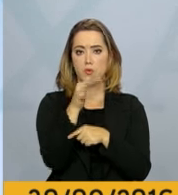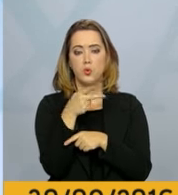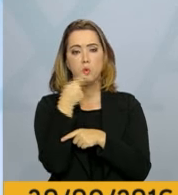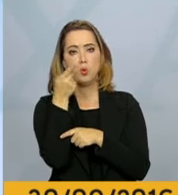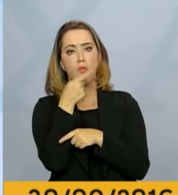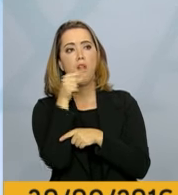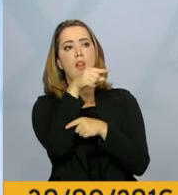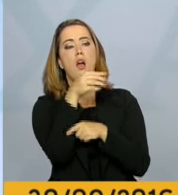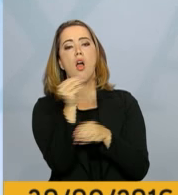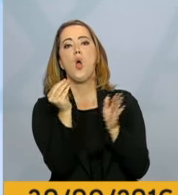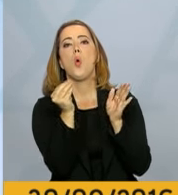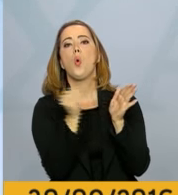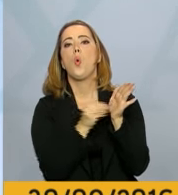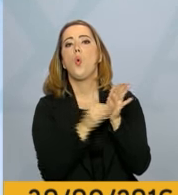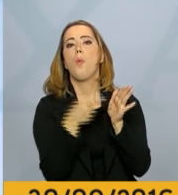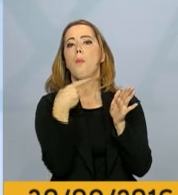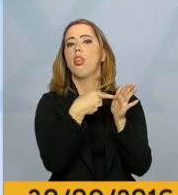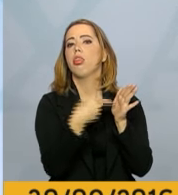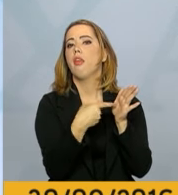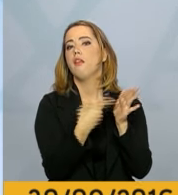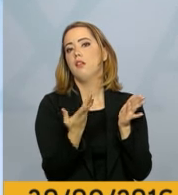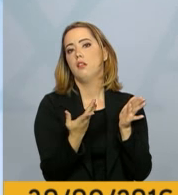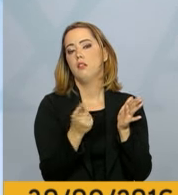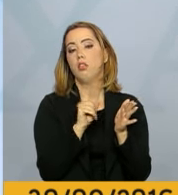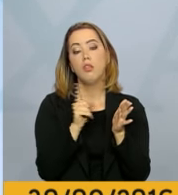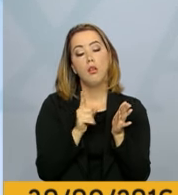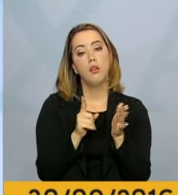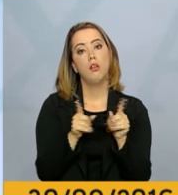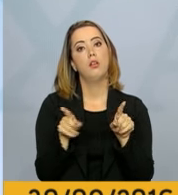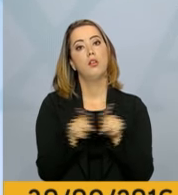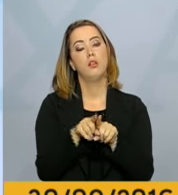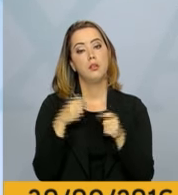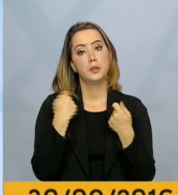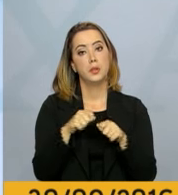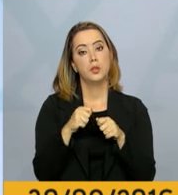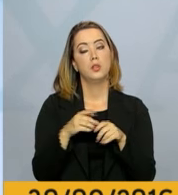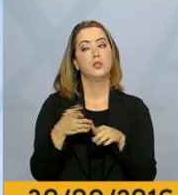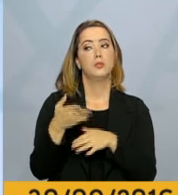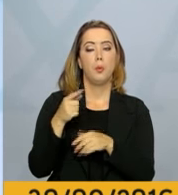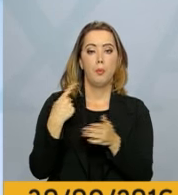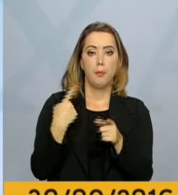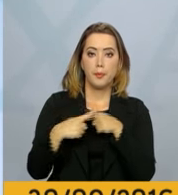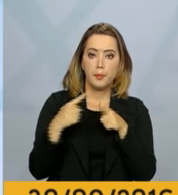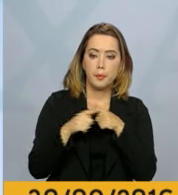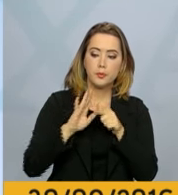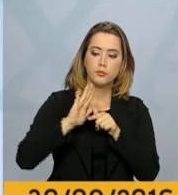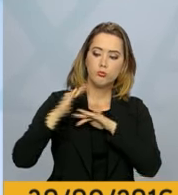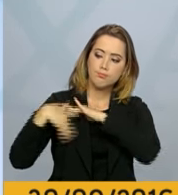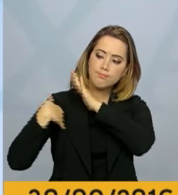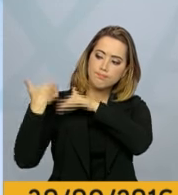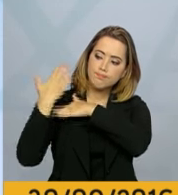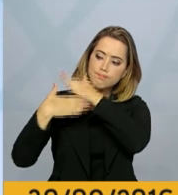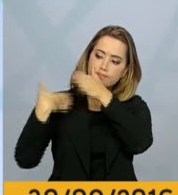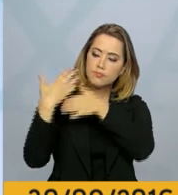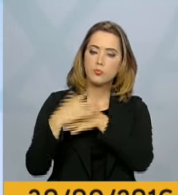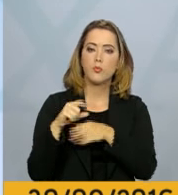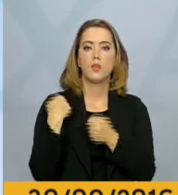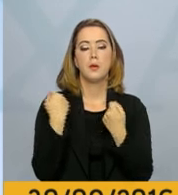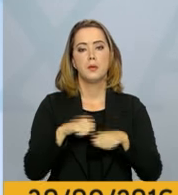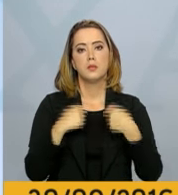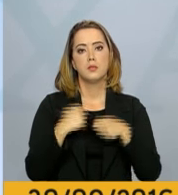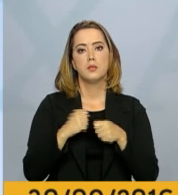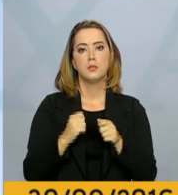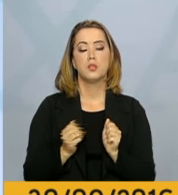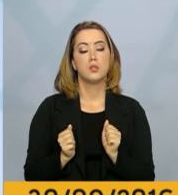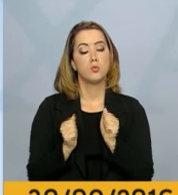não um passivo do passado. E tudo isso indica que nós temos que avançar com segurança e